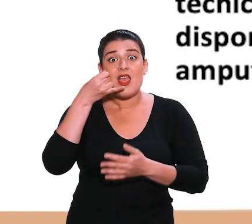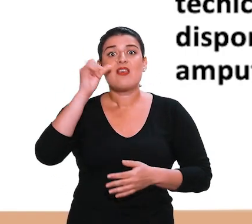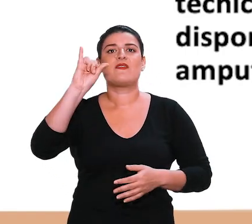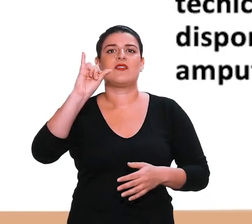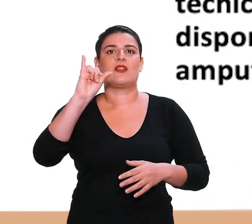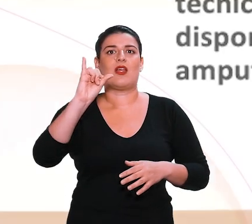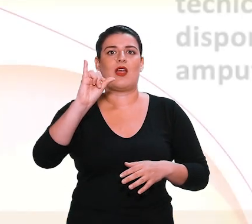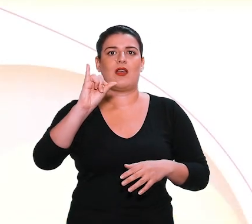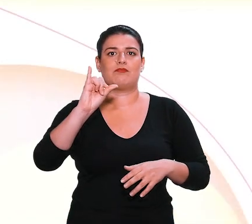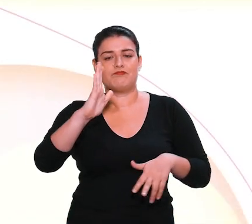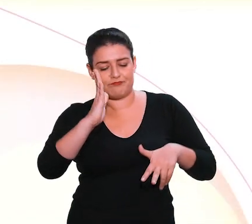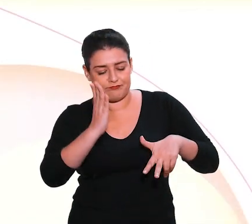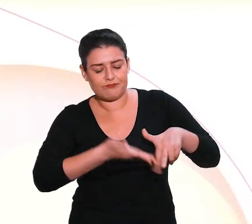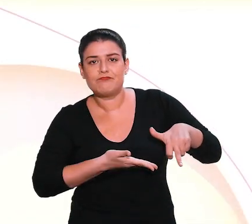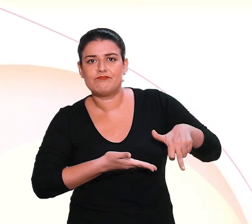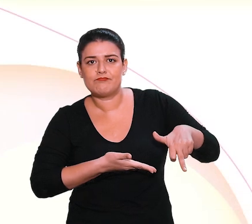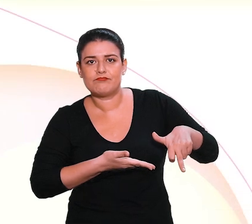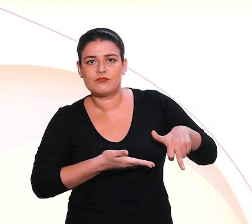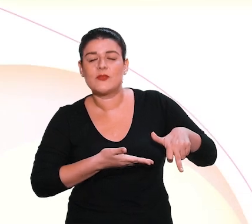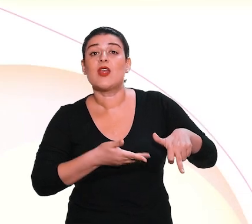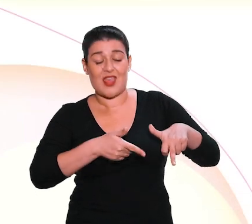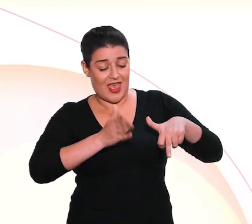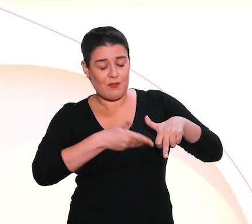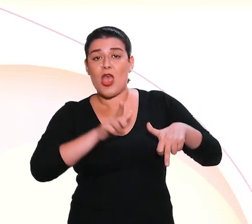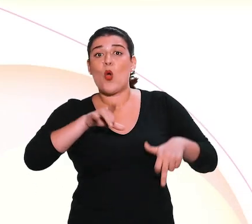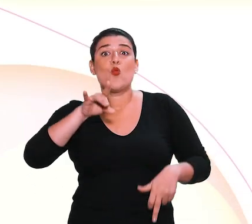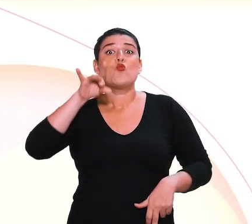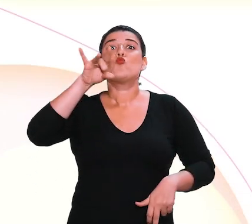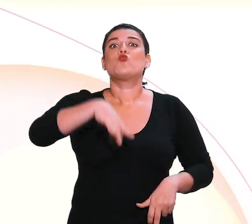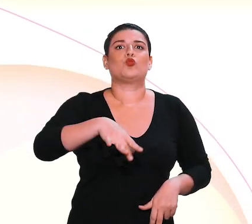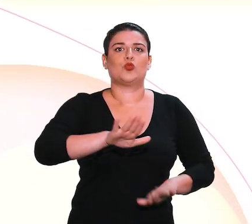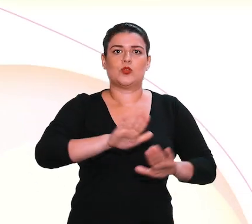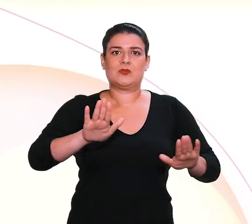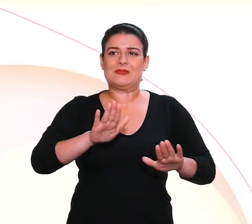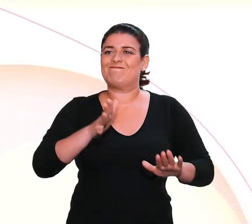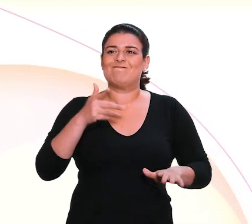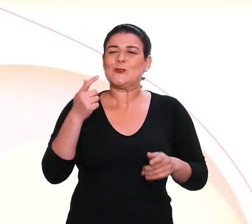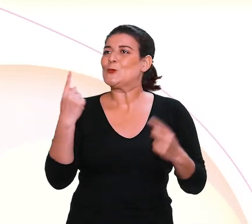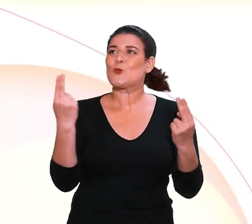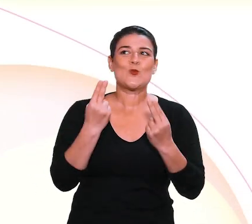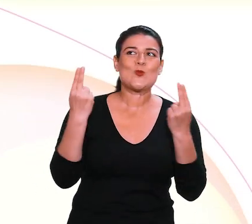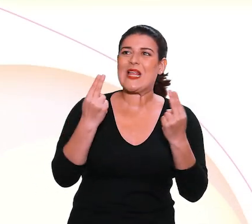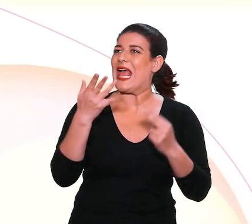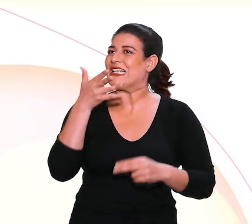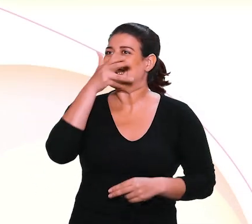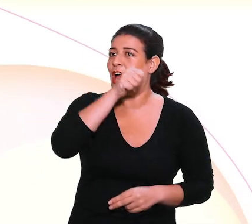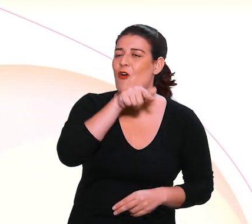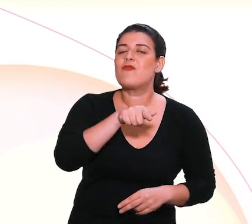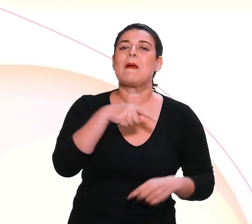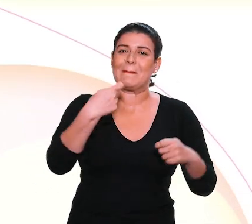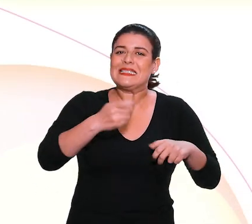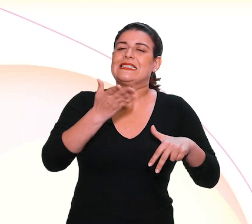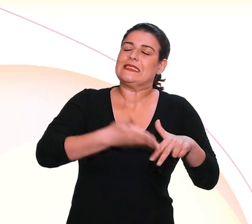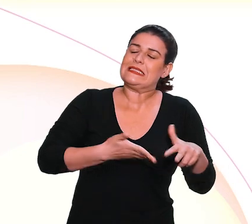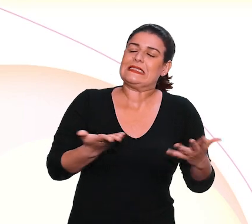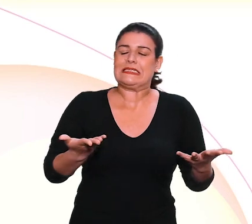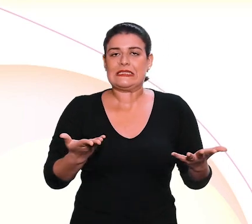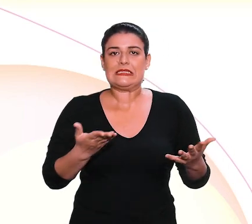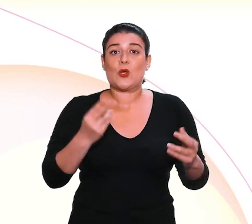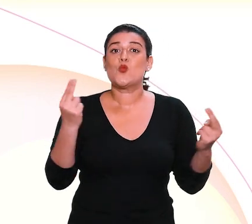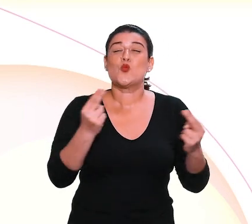amputação. A amputação, pessoal, ela era para ser o último recurso. A última coisa que eu posso fazer para salvar a sua vida é te